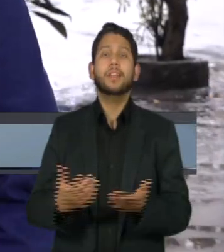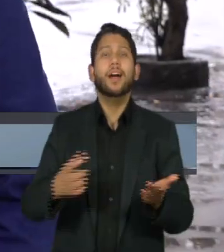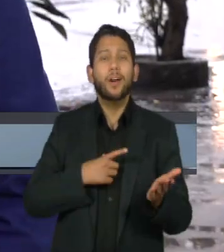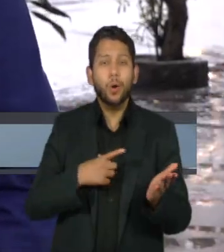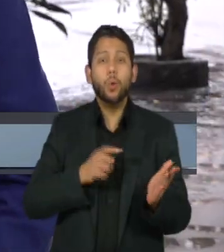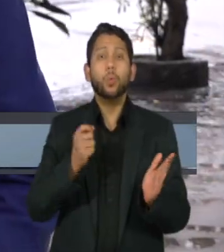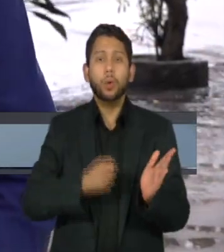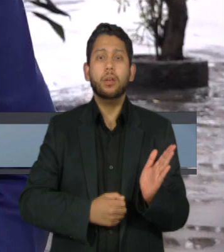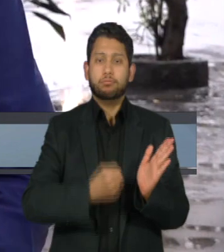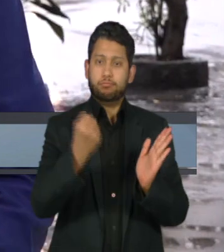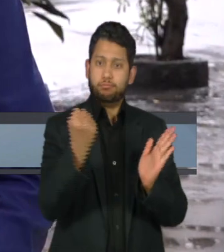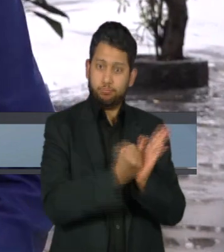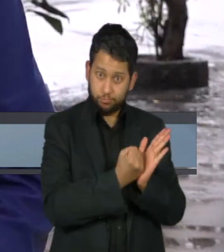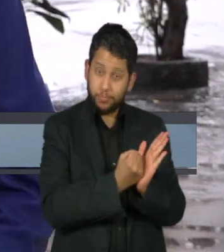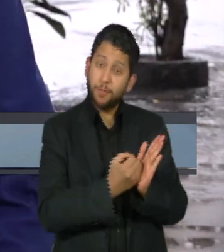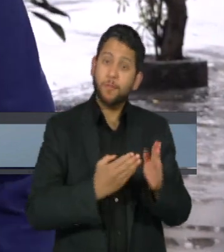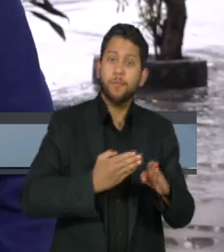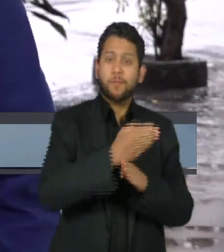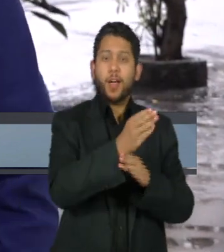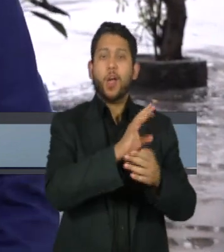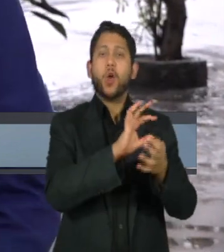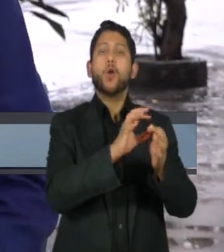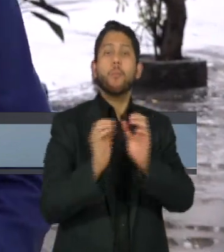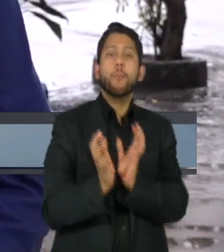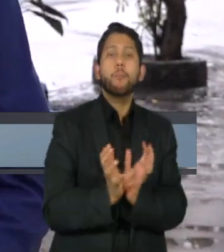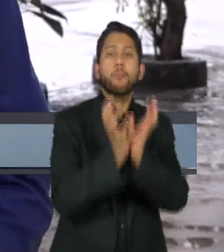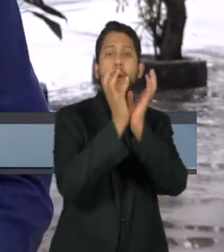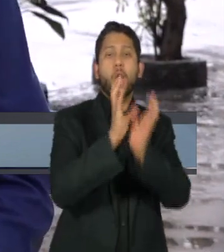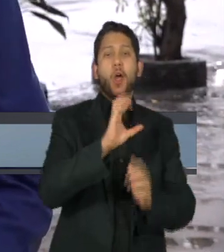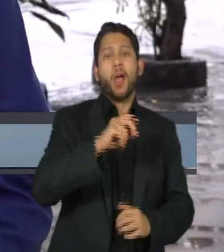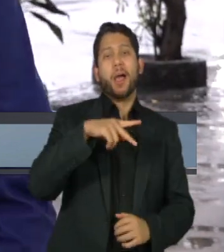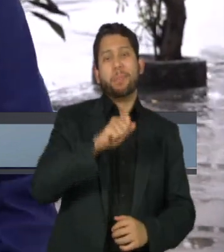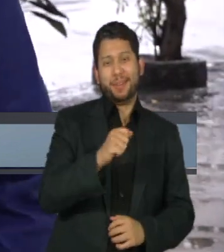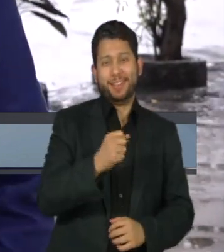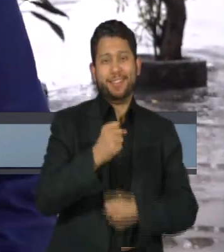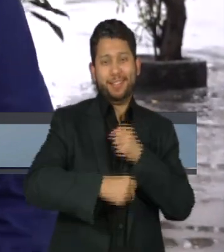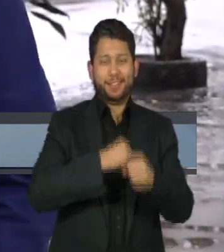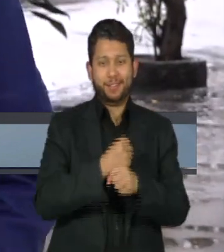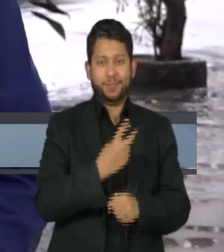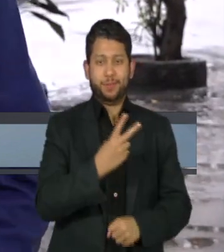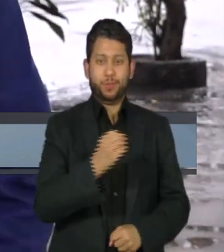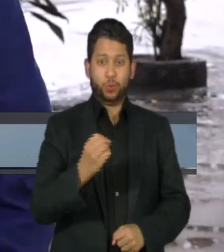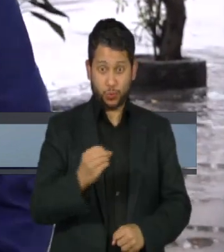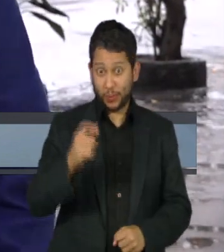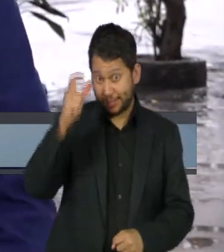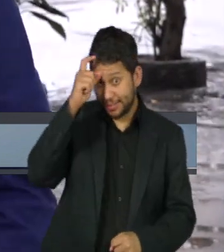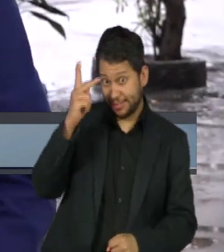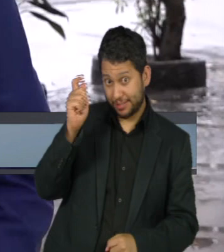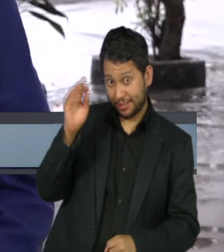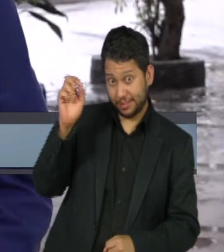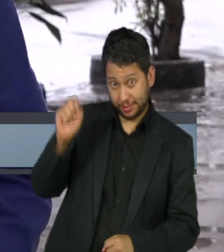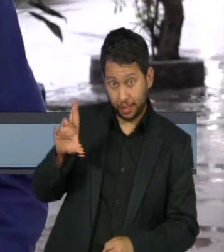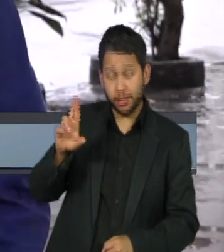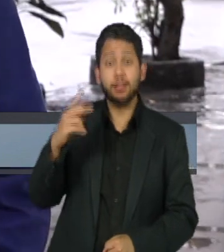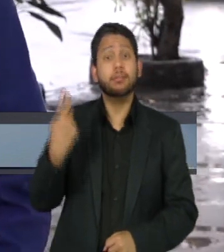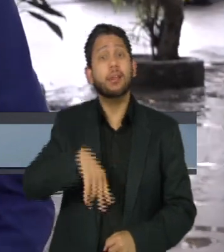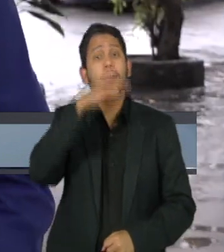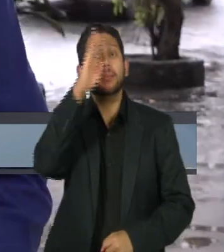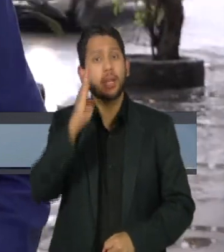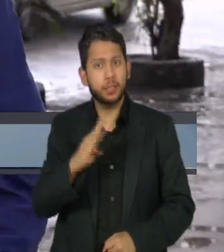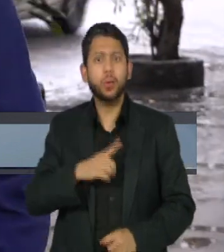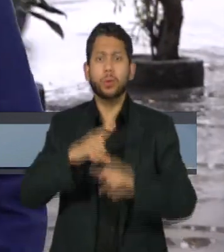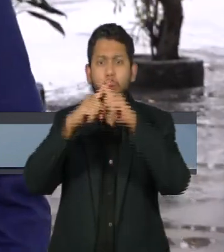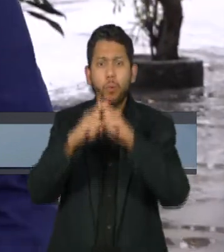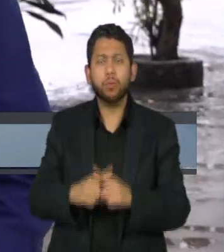passaporte carimbado para a Copa do Mundo 2022, que será realizada no Catar, a seleção brasileira tem um confronto difícil